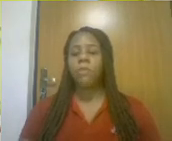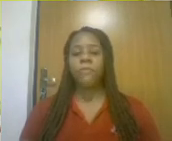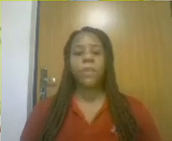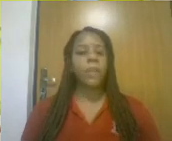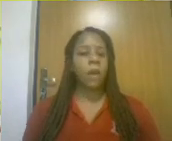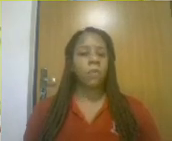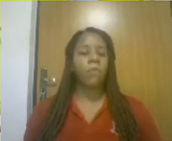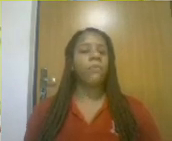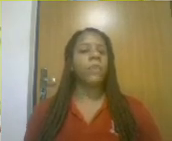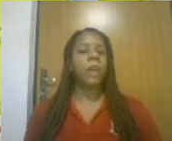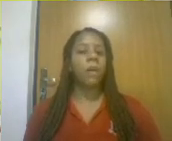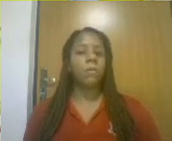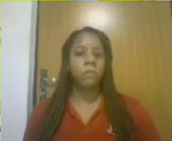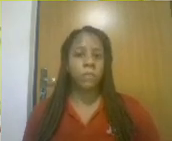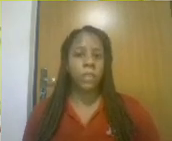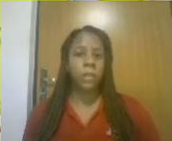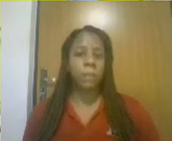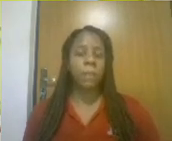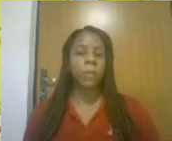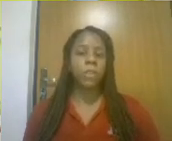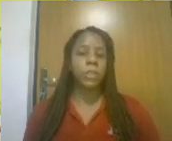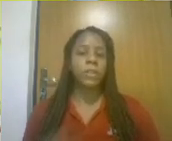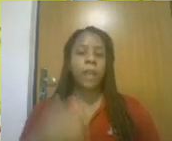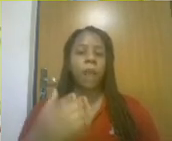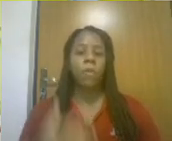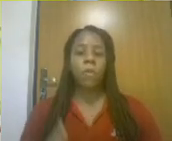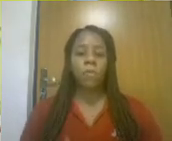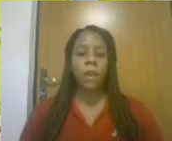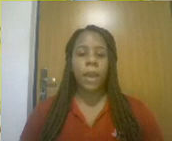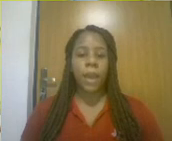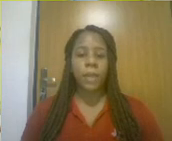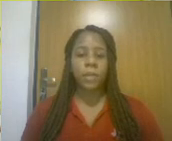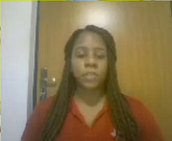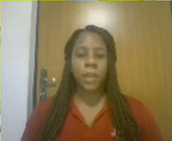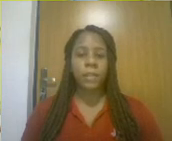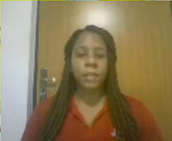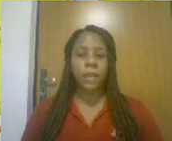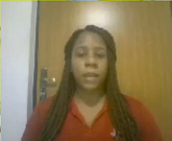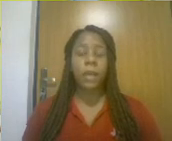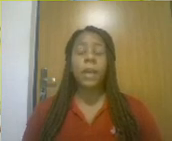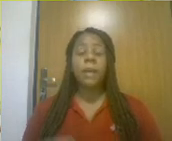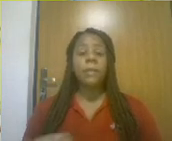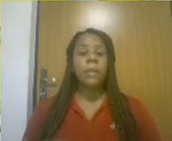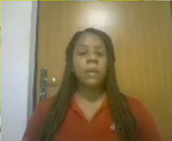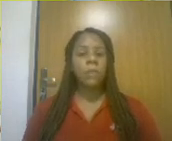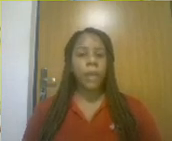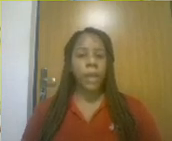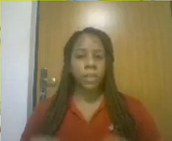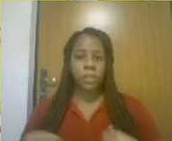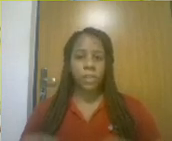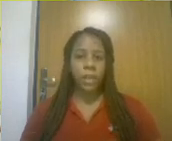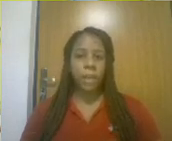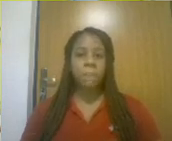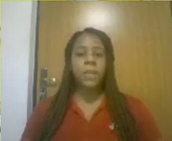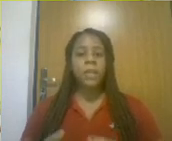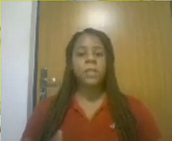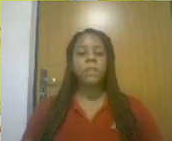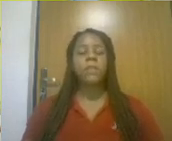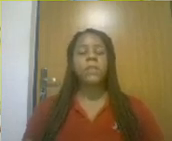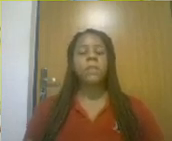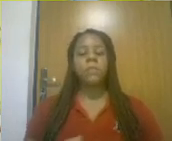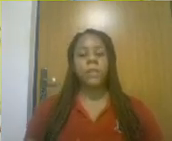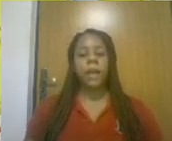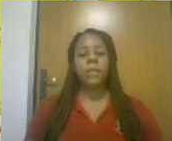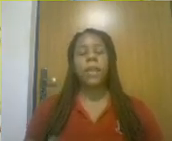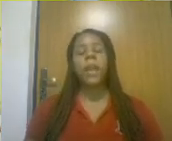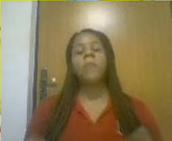E o final? O final você também pode iniciar com essas frases aqui. Não quer dizer que se